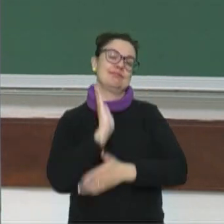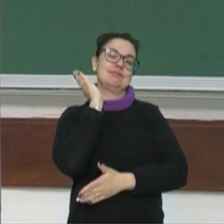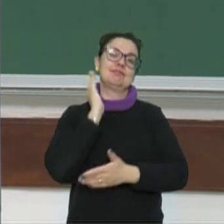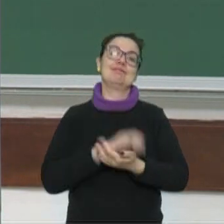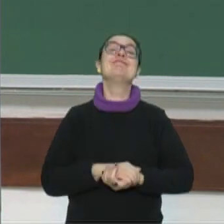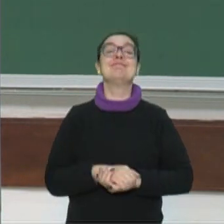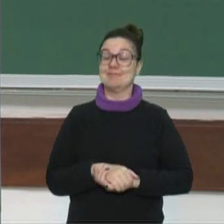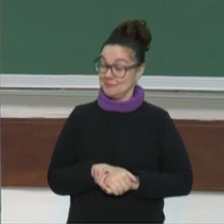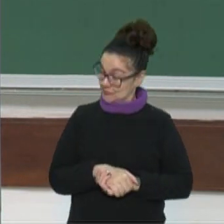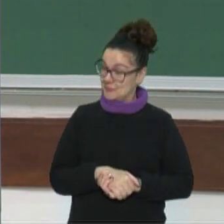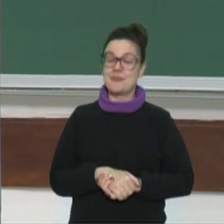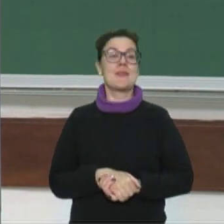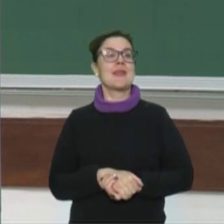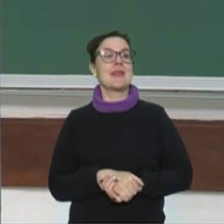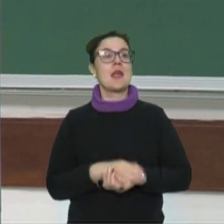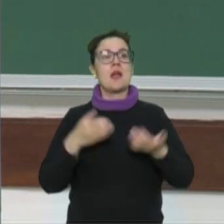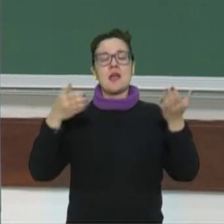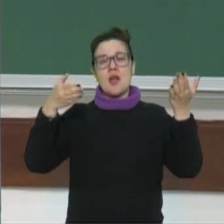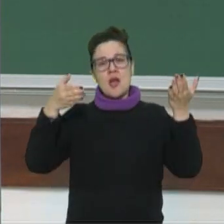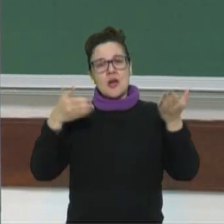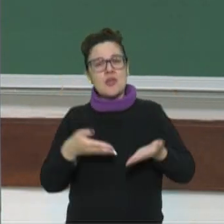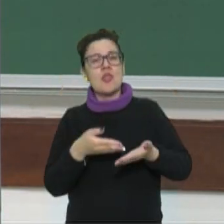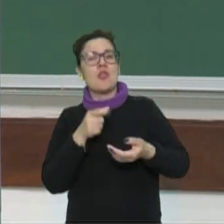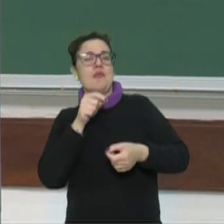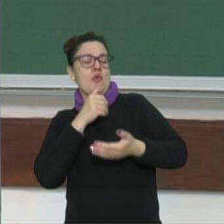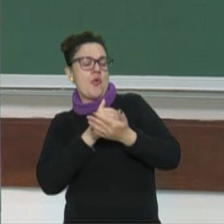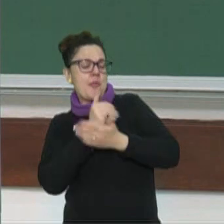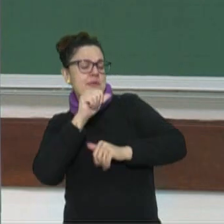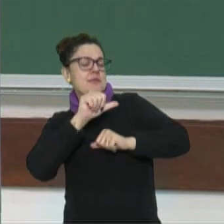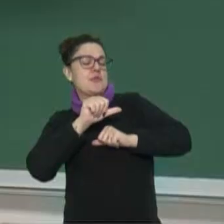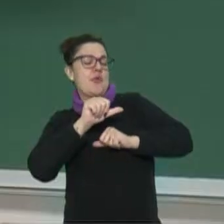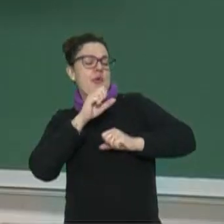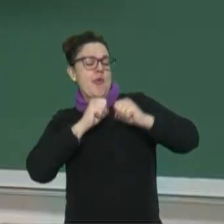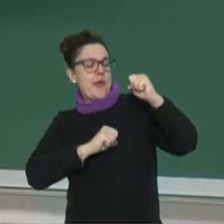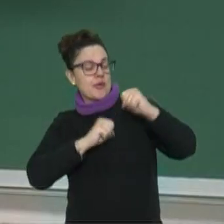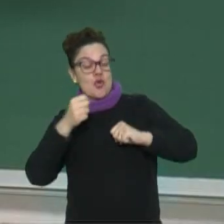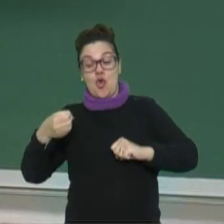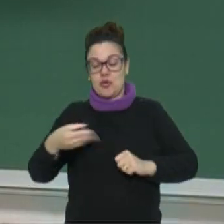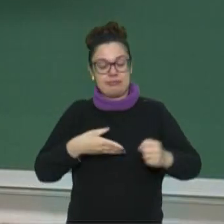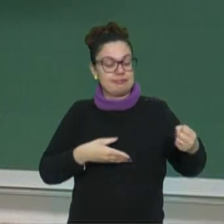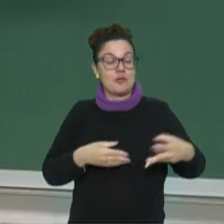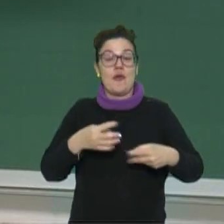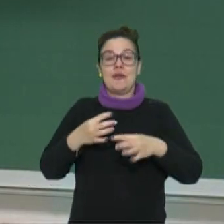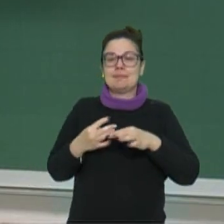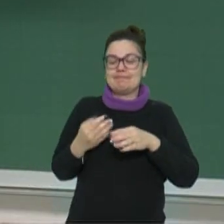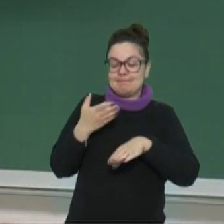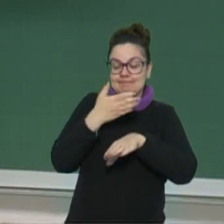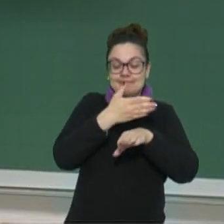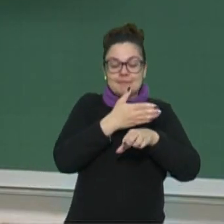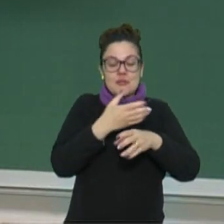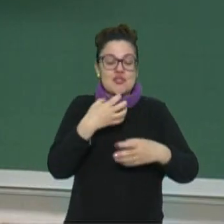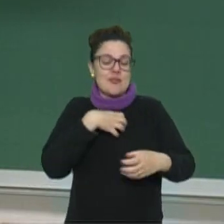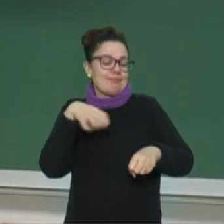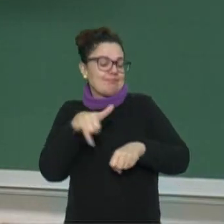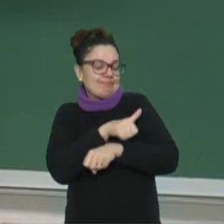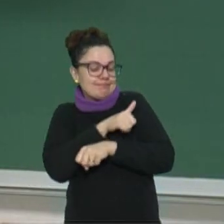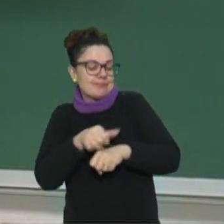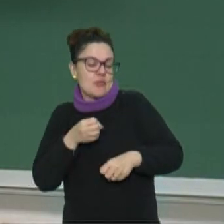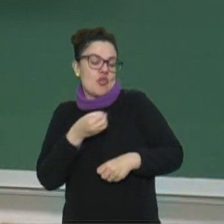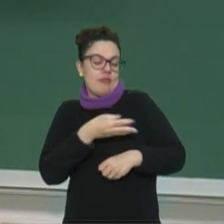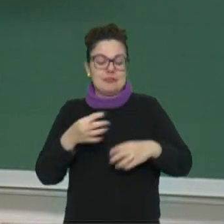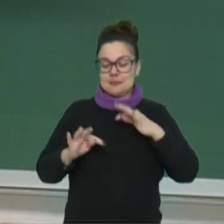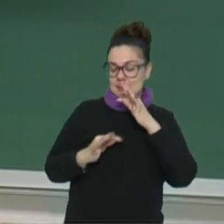questão. Esse processo de industrialização vai ser um processo de inovações técnicas, novas formas de trabalho,